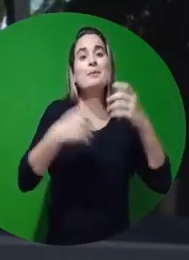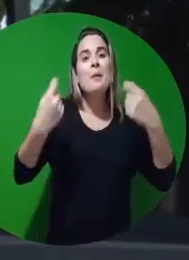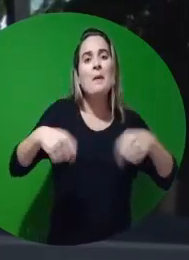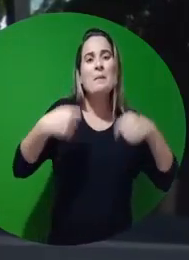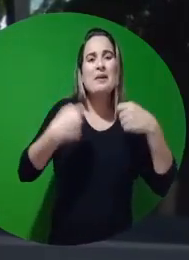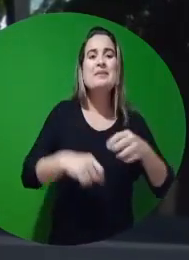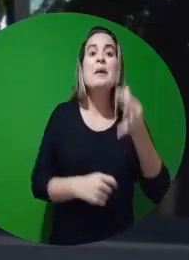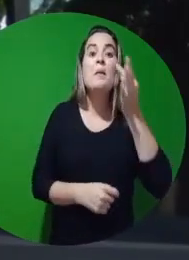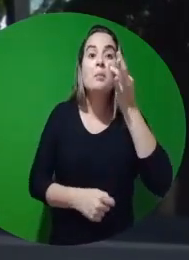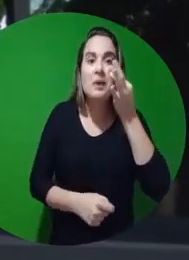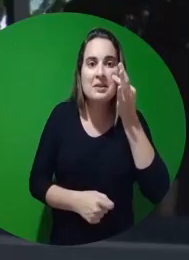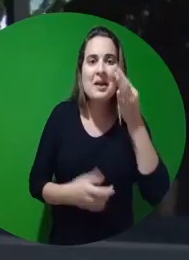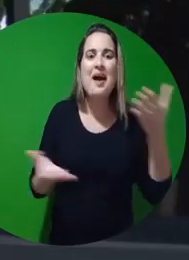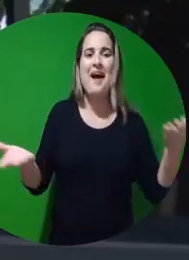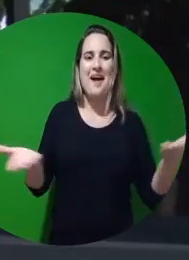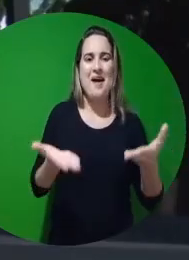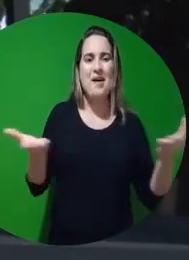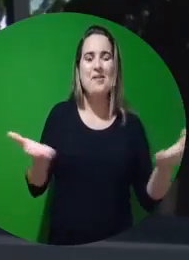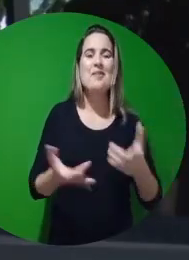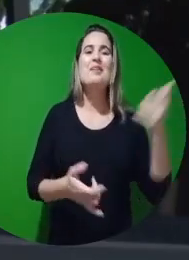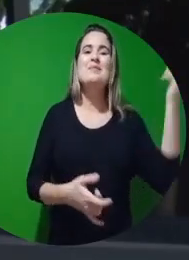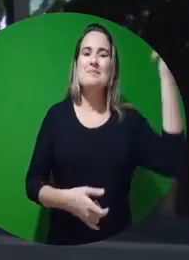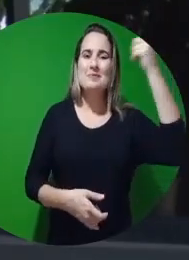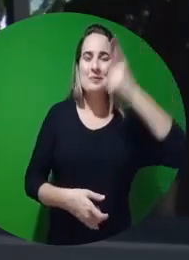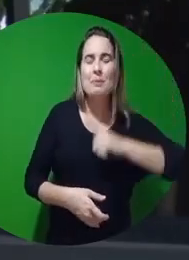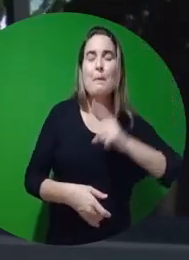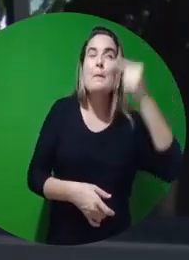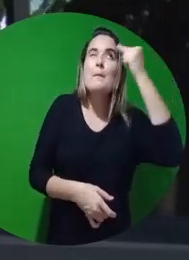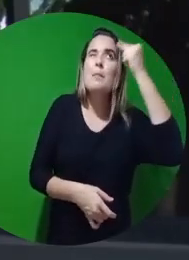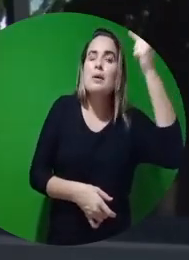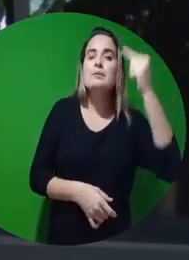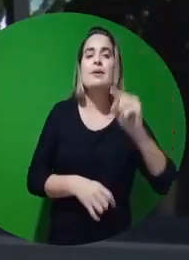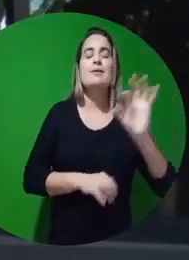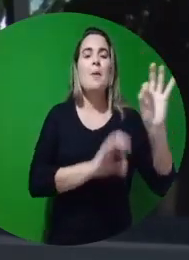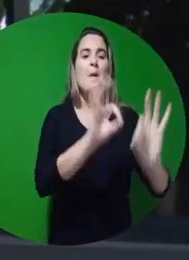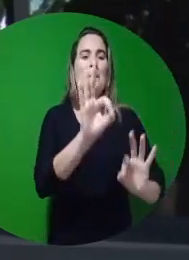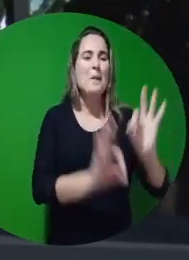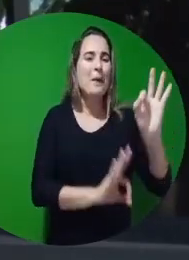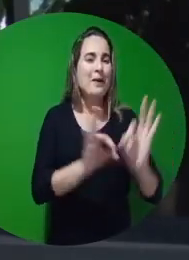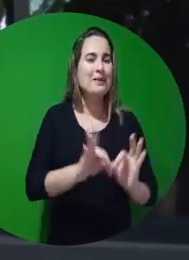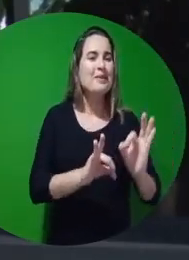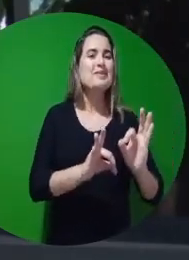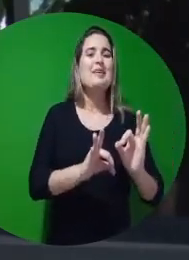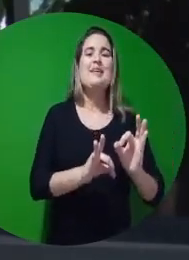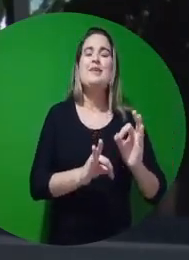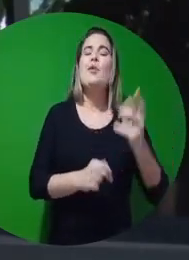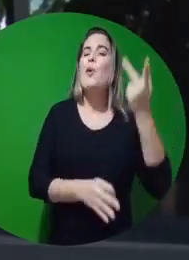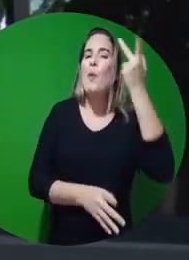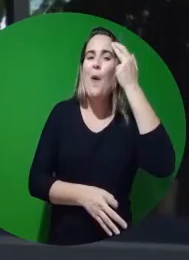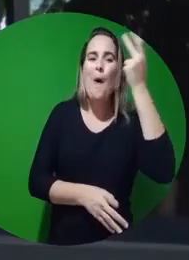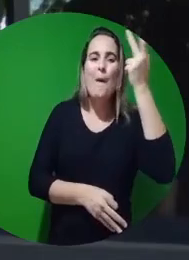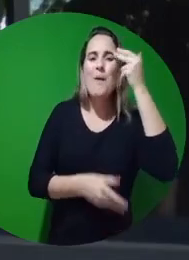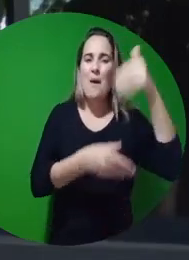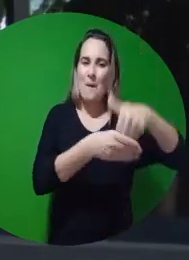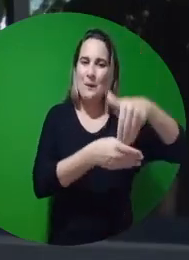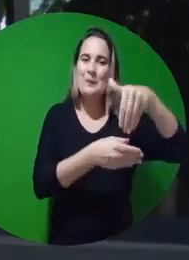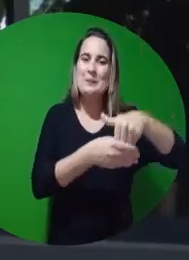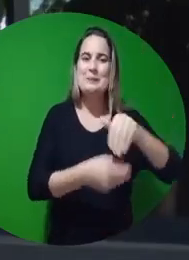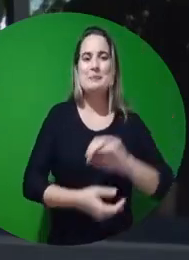ficaram um pouco prejudicado então no ano de 2022 agora a gente tá planejando como se fosse tem uma uma eleição normal